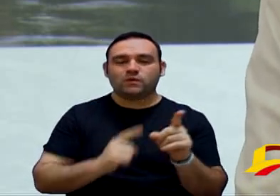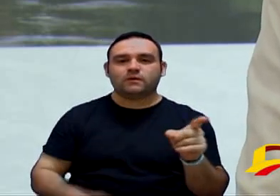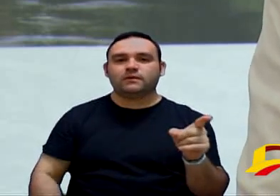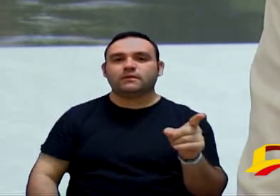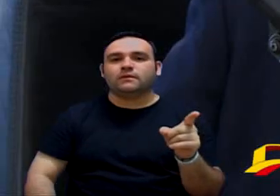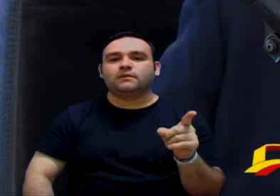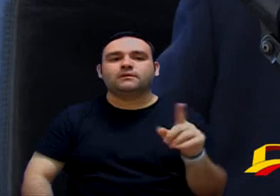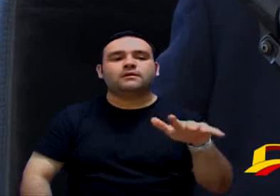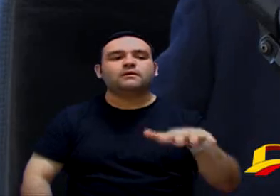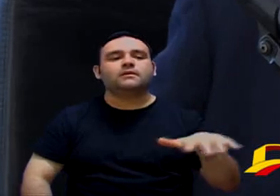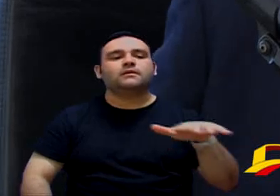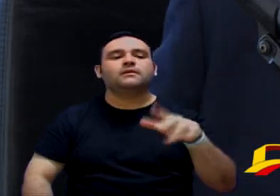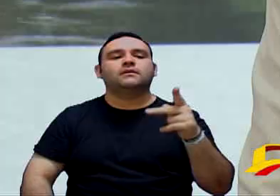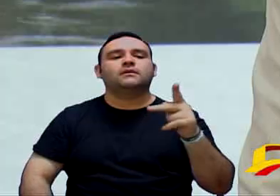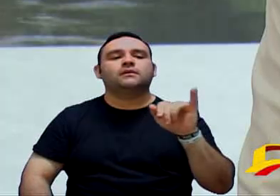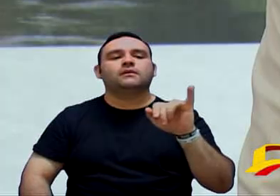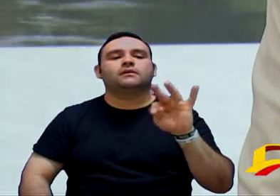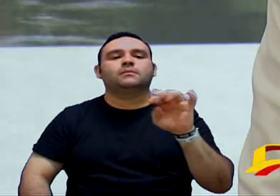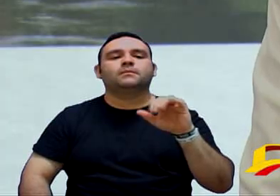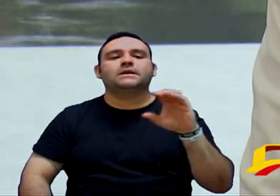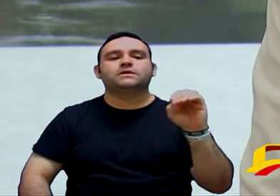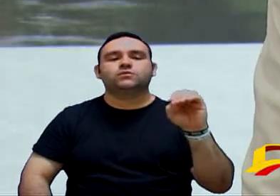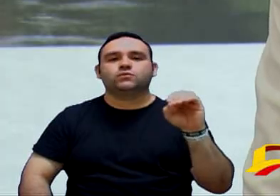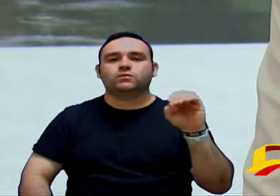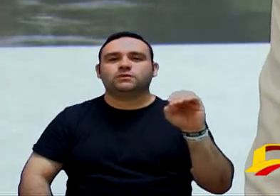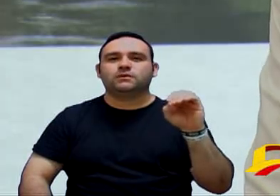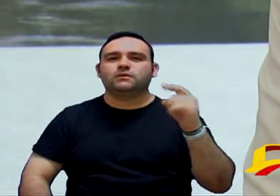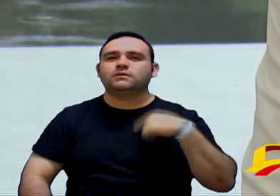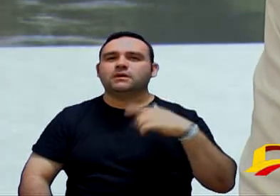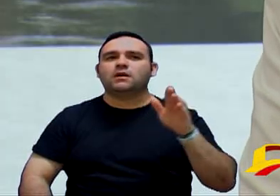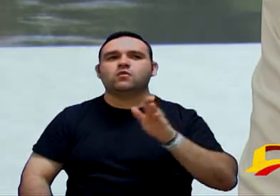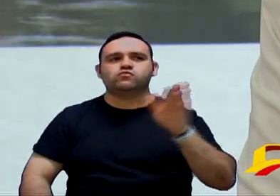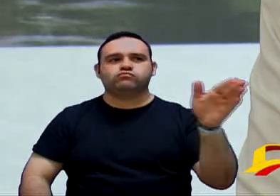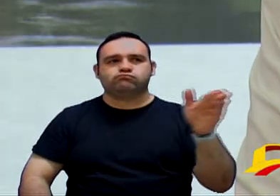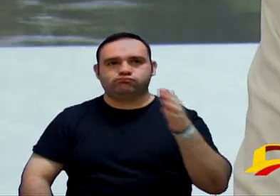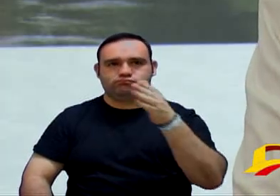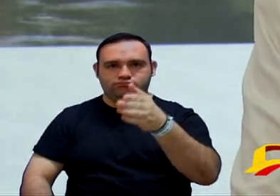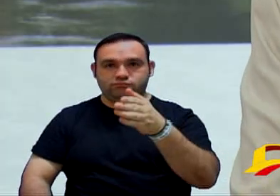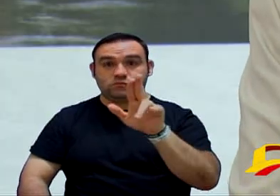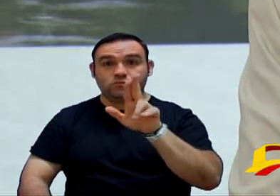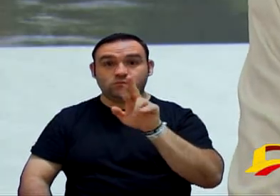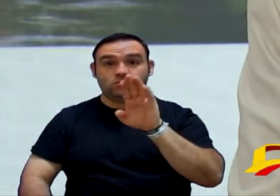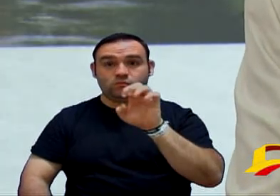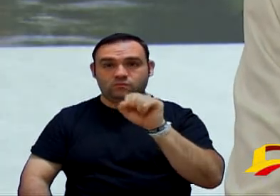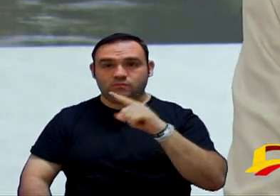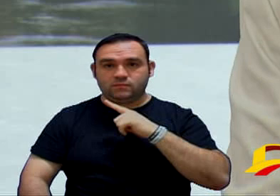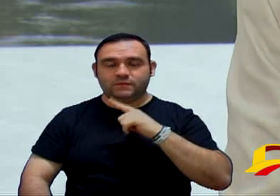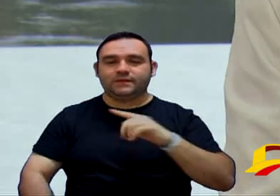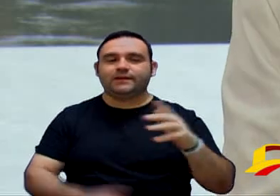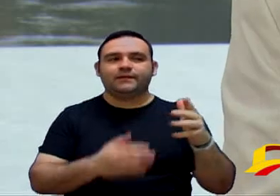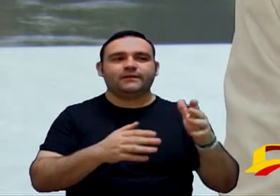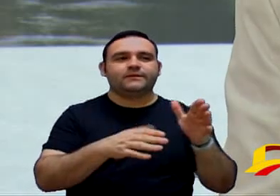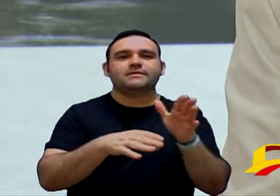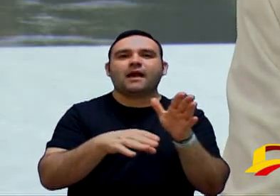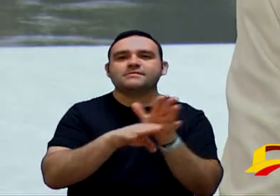região do Pitico fui em dois lugares onde a Urbis tem